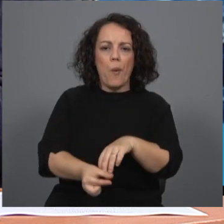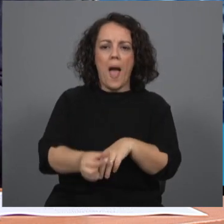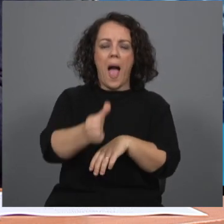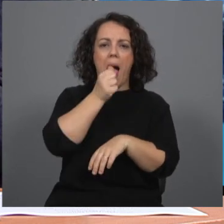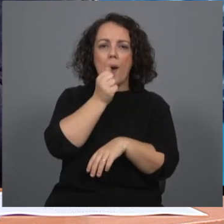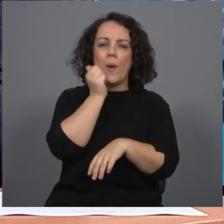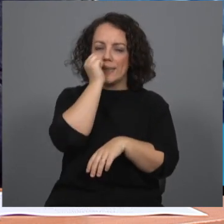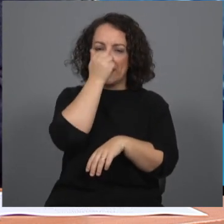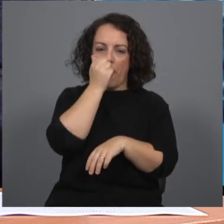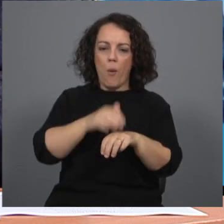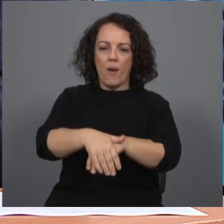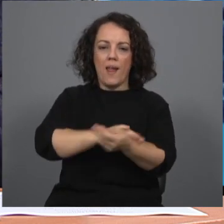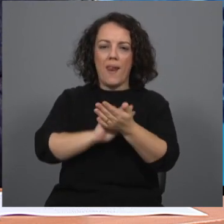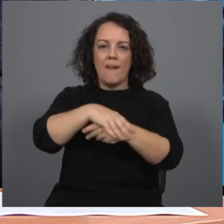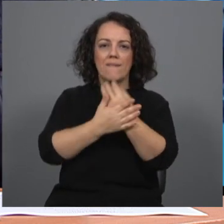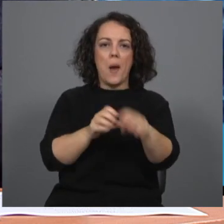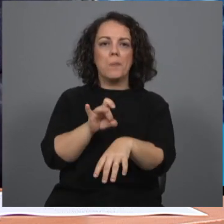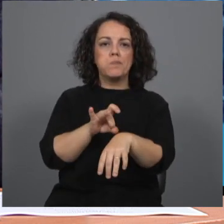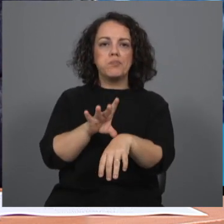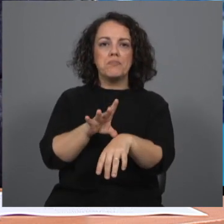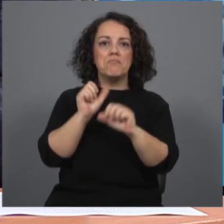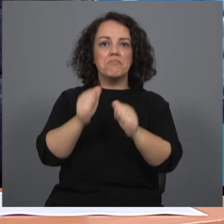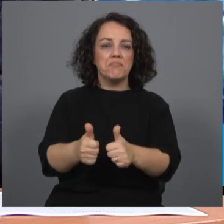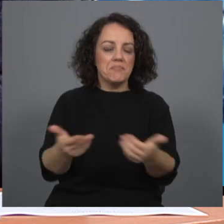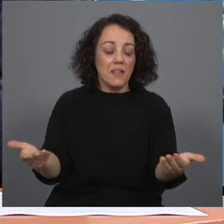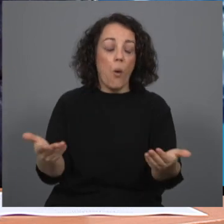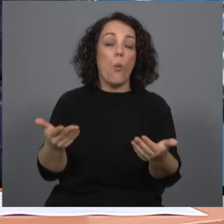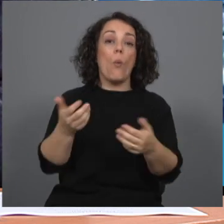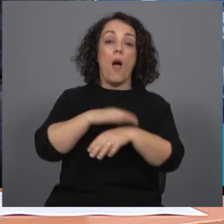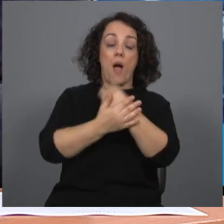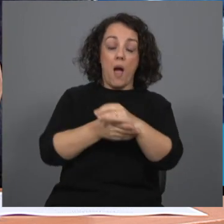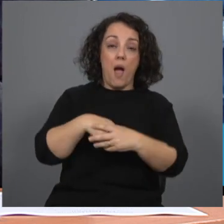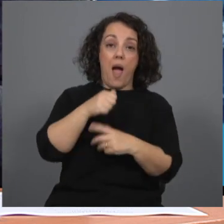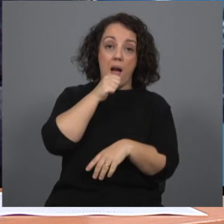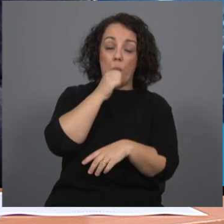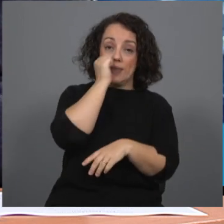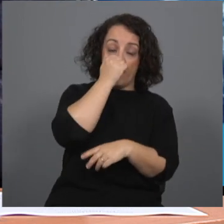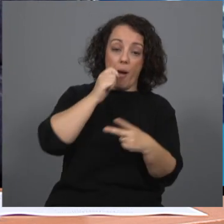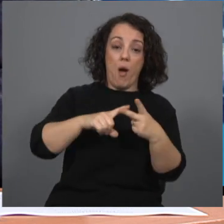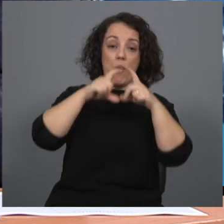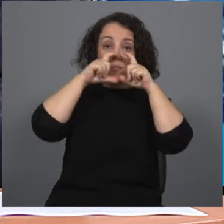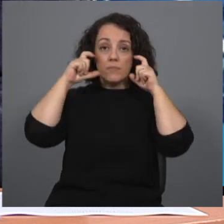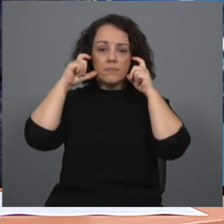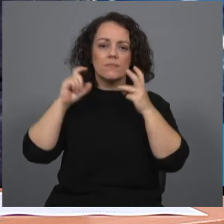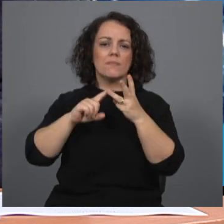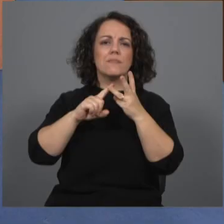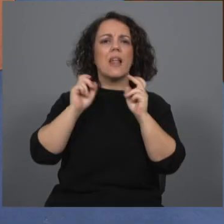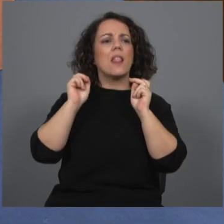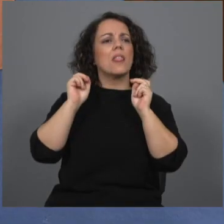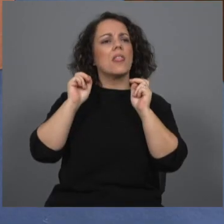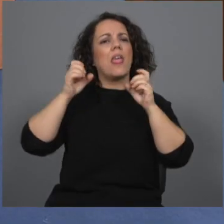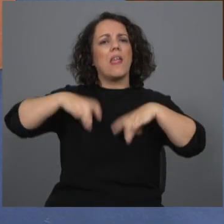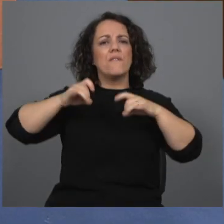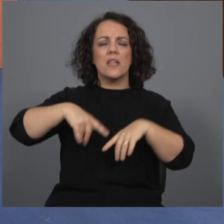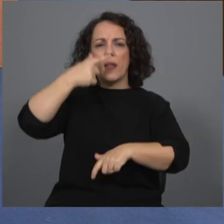não é? Portanto, o lavar as mãos, o usar máscaras e o ter distanciamento social e evitar aglomerados é uma coisa relativamente simples